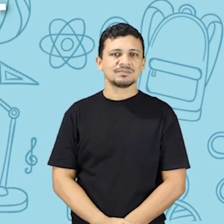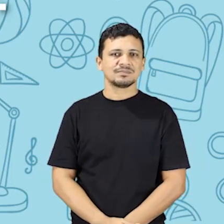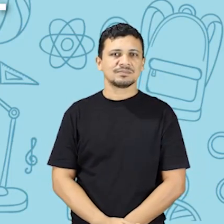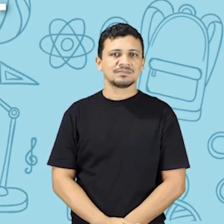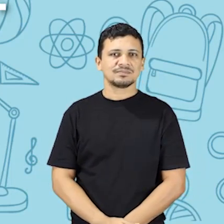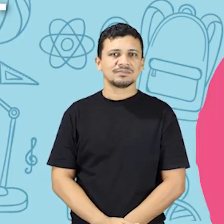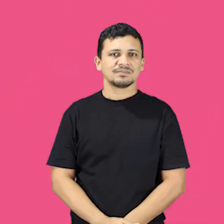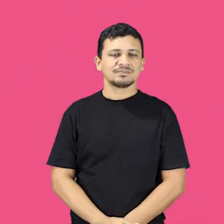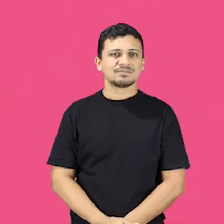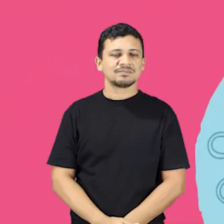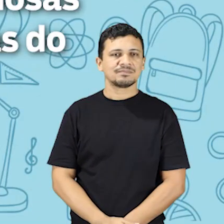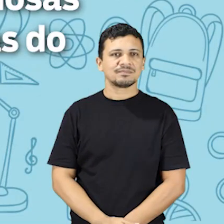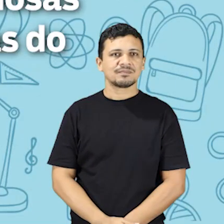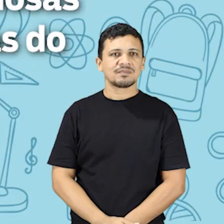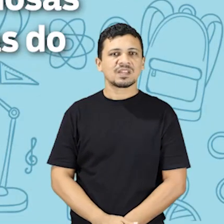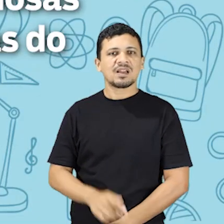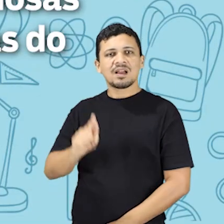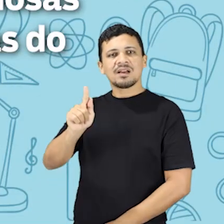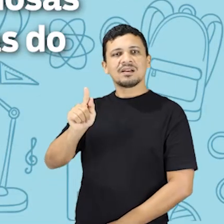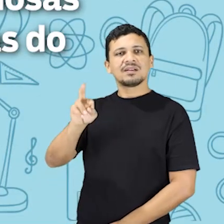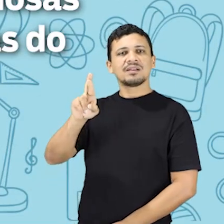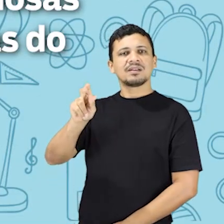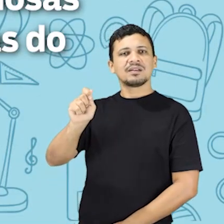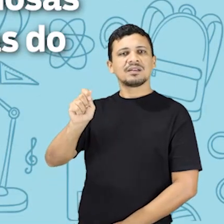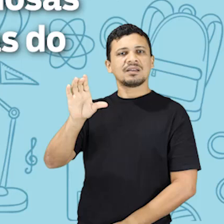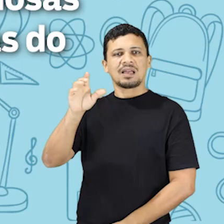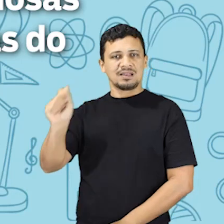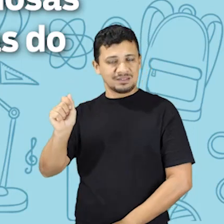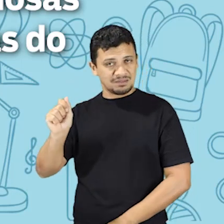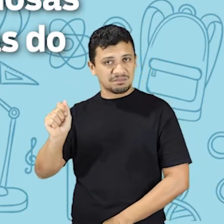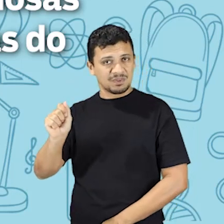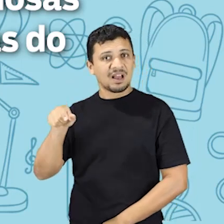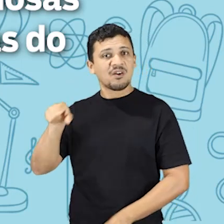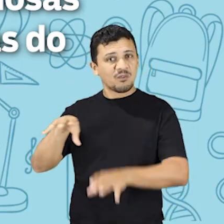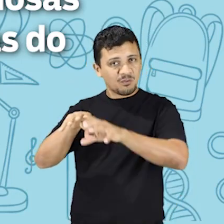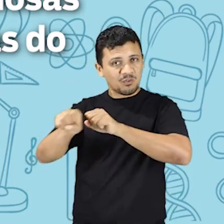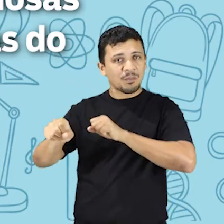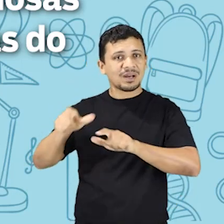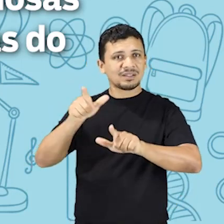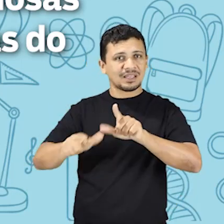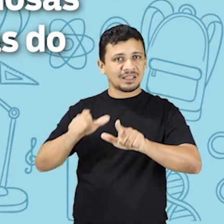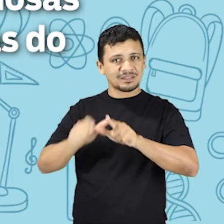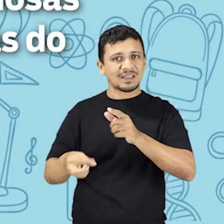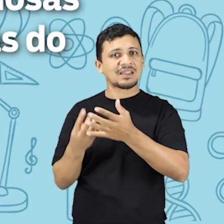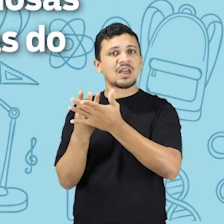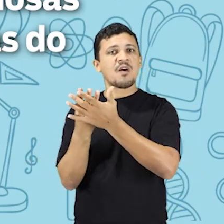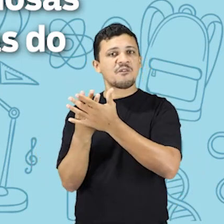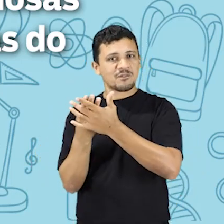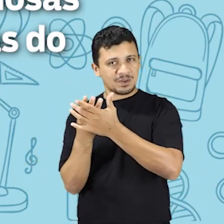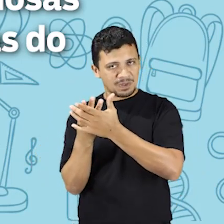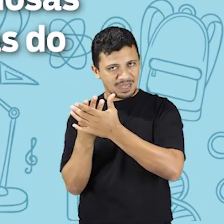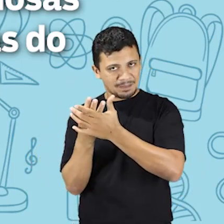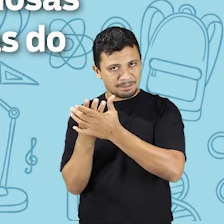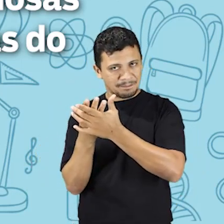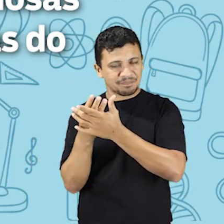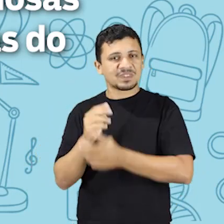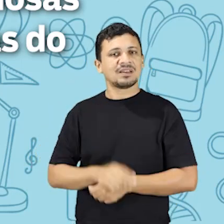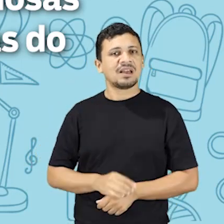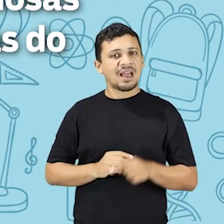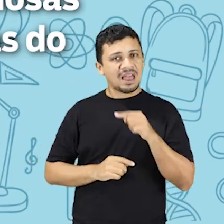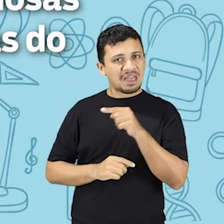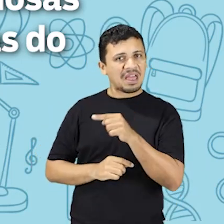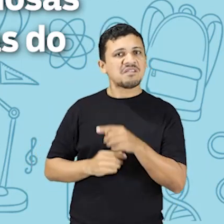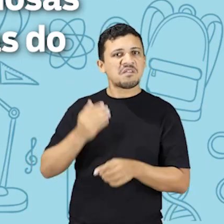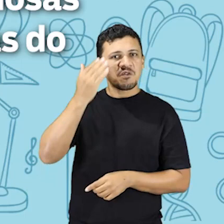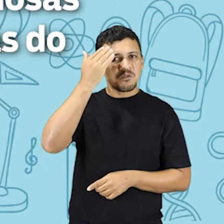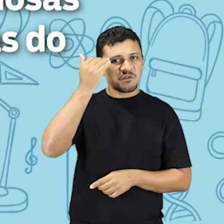Está à Venda. Graça Graúna, escritora e formada em Letras pela Universidade Federal de Pernambuco, Ela é uma